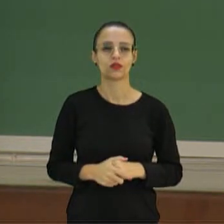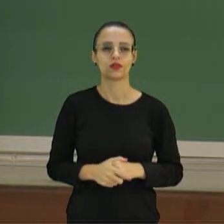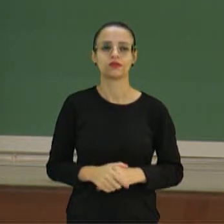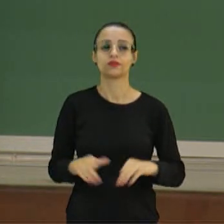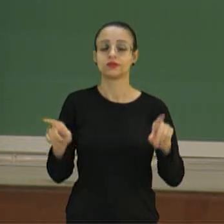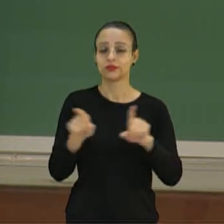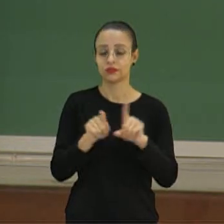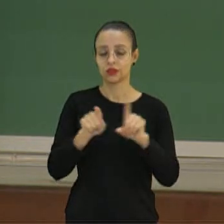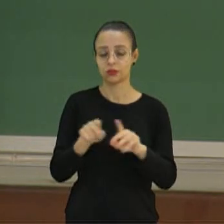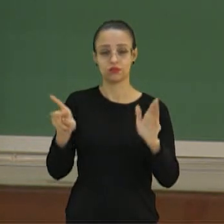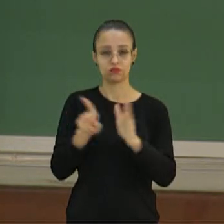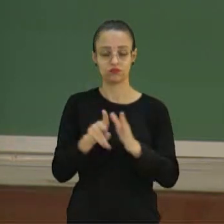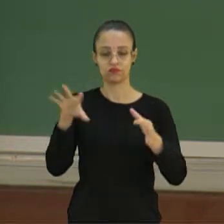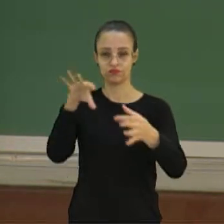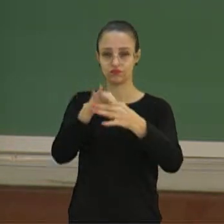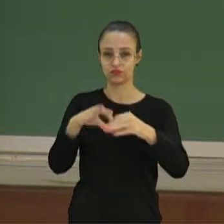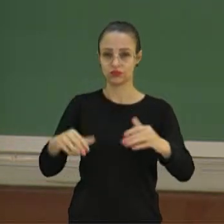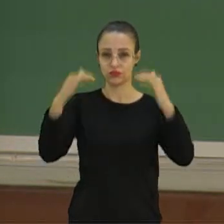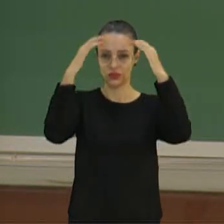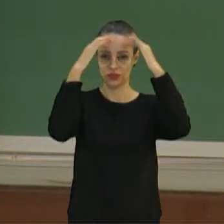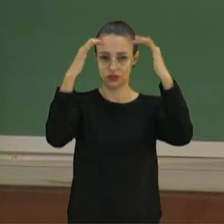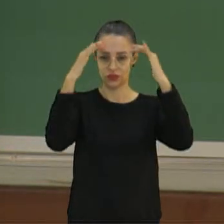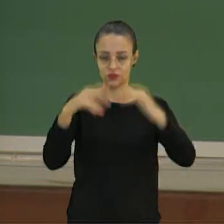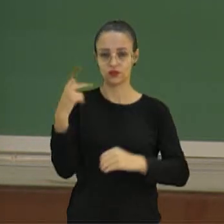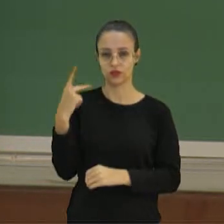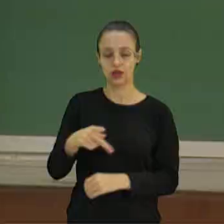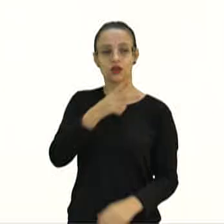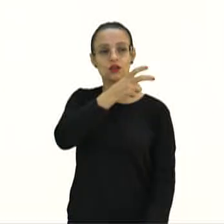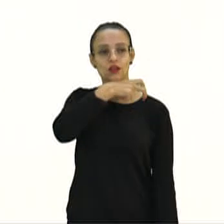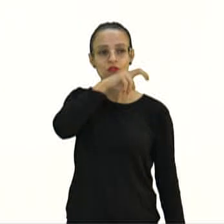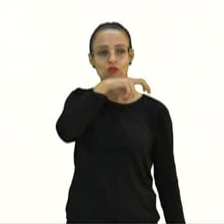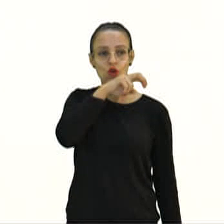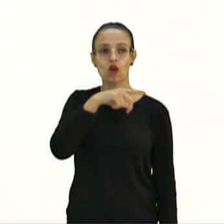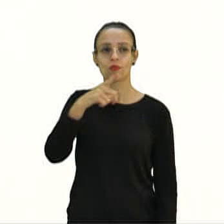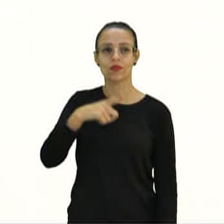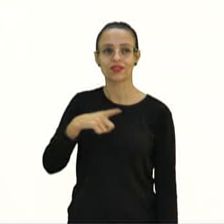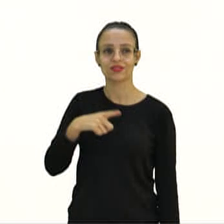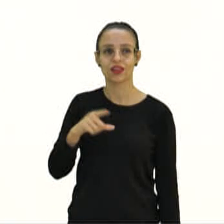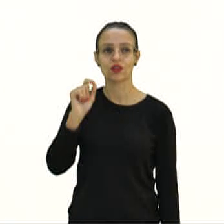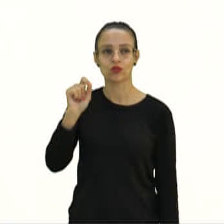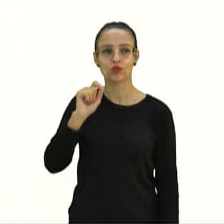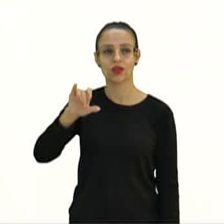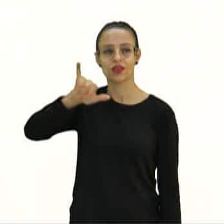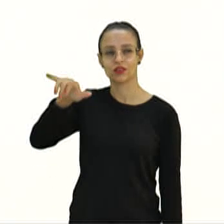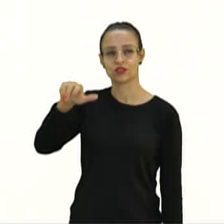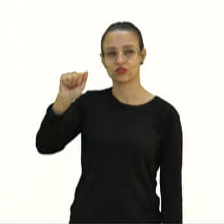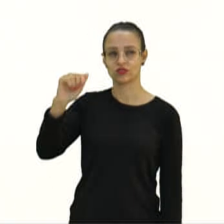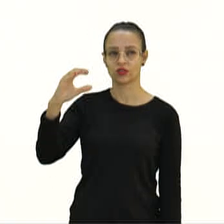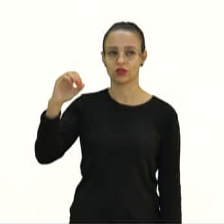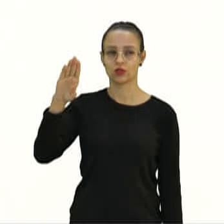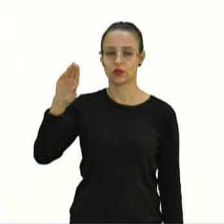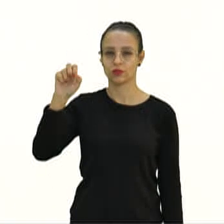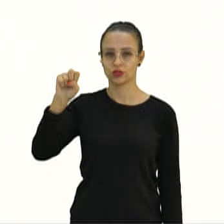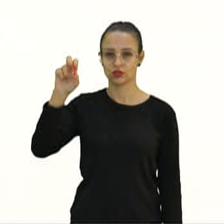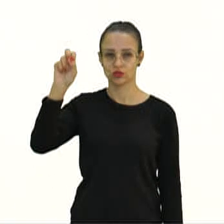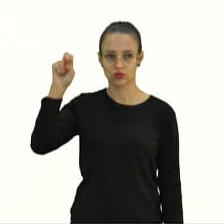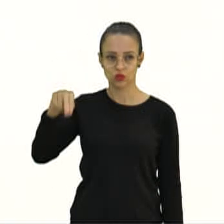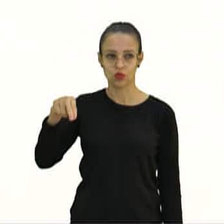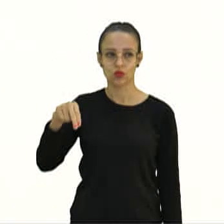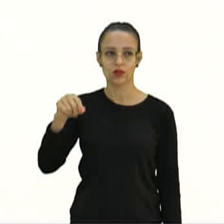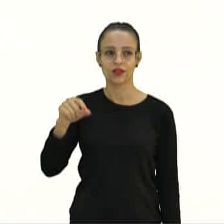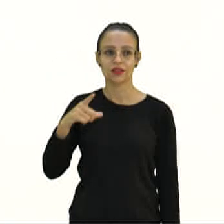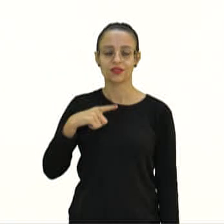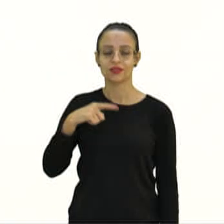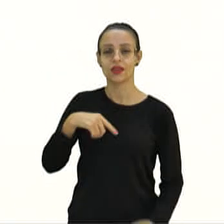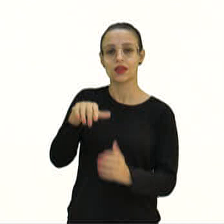Outra questão do sistema nervoso desses animais. As cobras têm um órgão chamado órgão de Jacobson, localizado lá no palato, ou seja, no